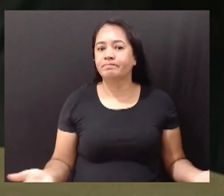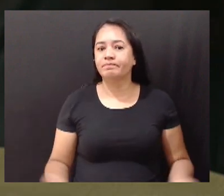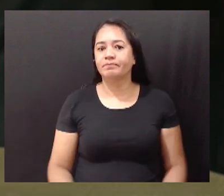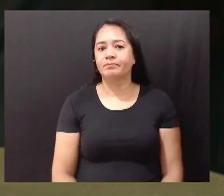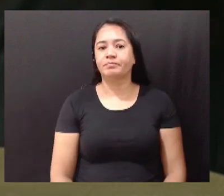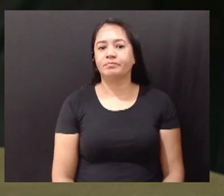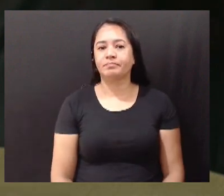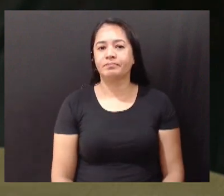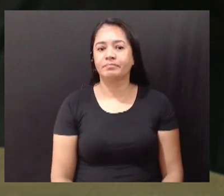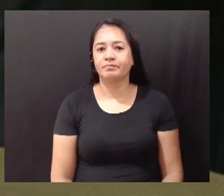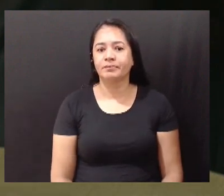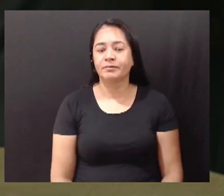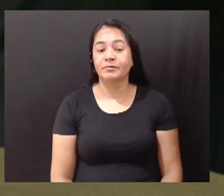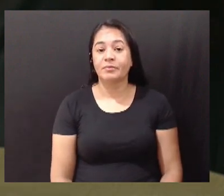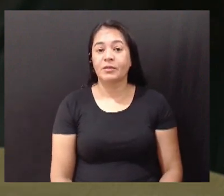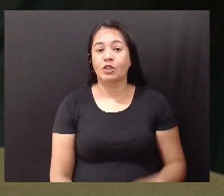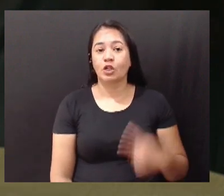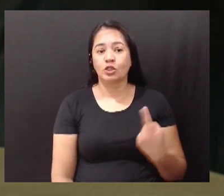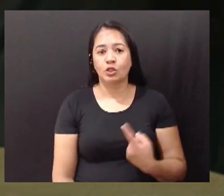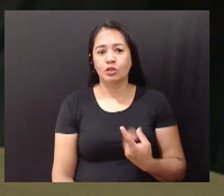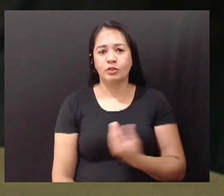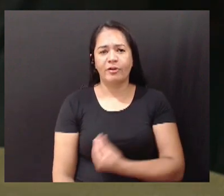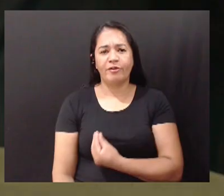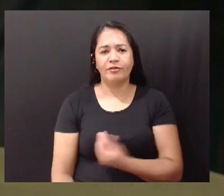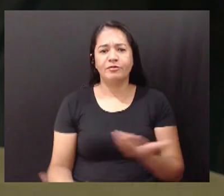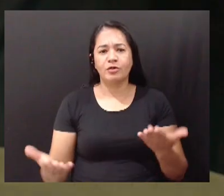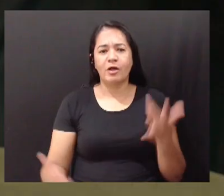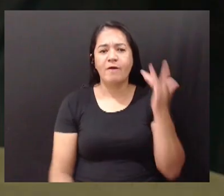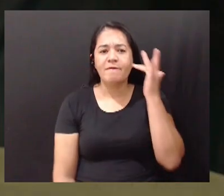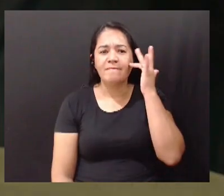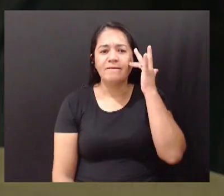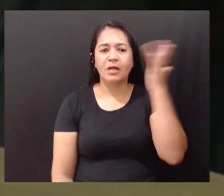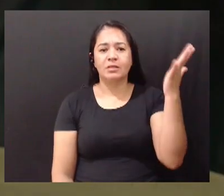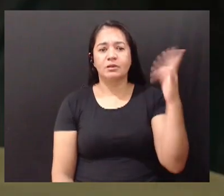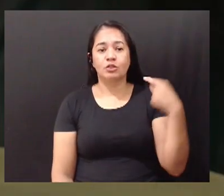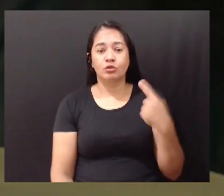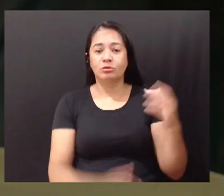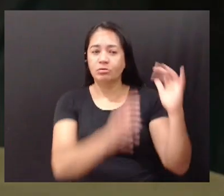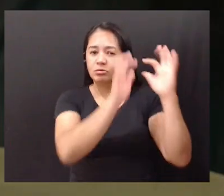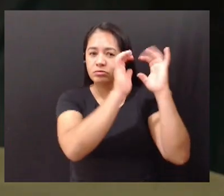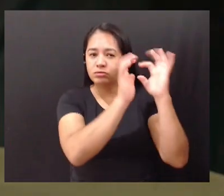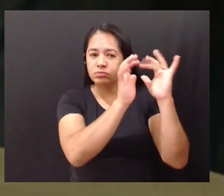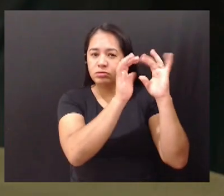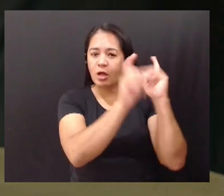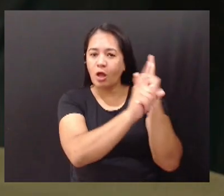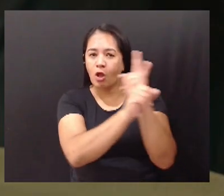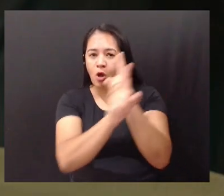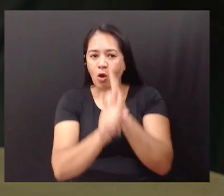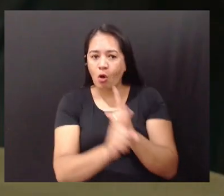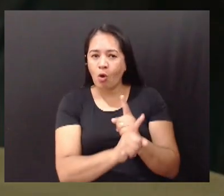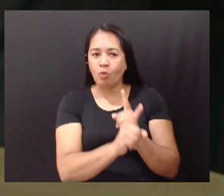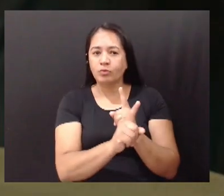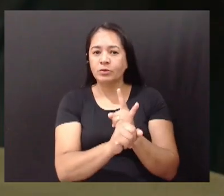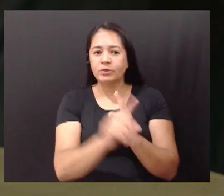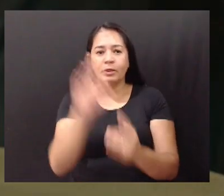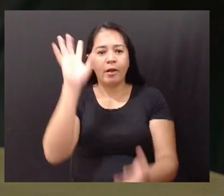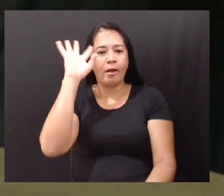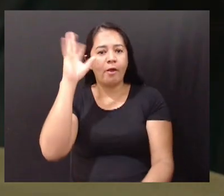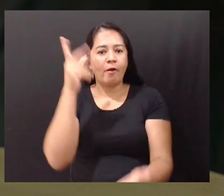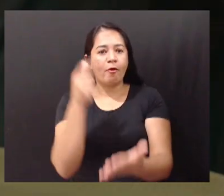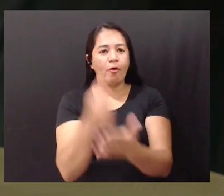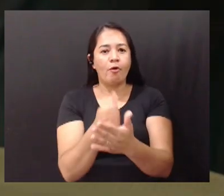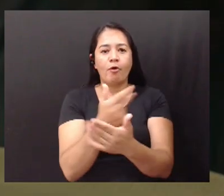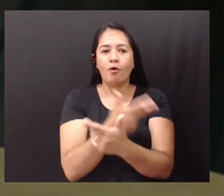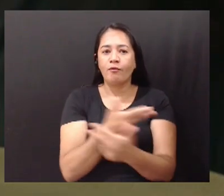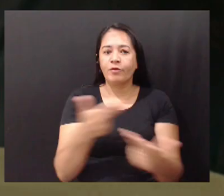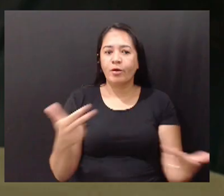Isso que a gente está vivendo hoje, essa facilidade que o nosso cérebro, doutora, está encontrando em resolver questões